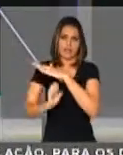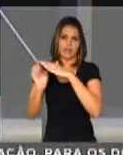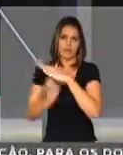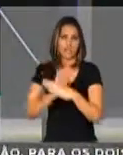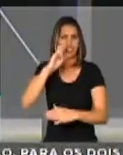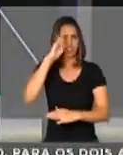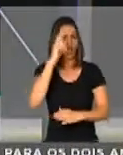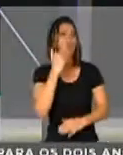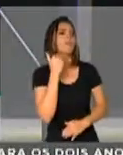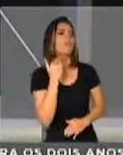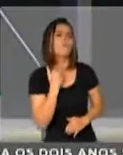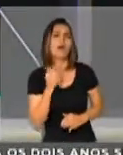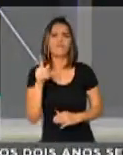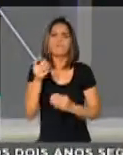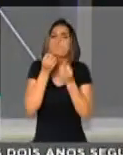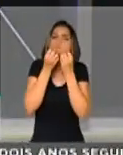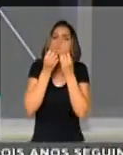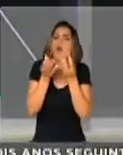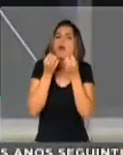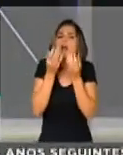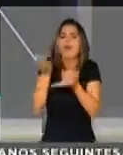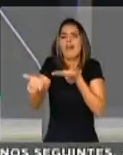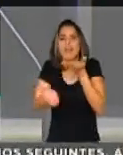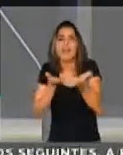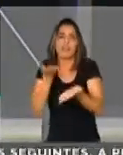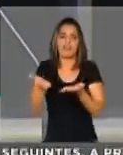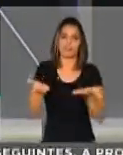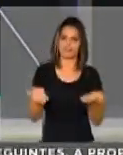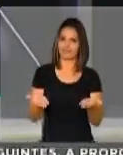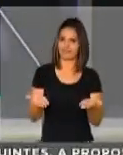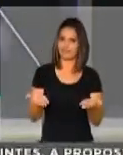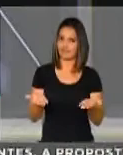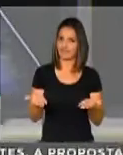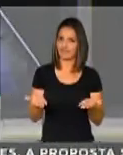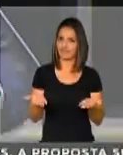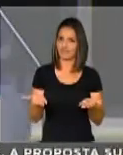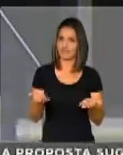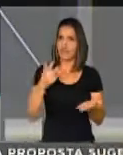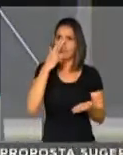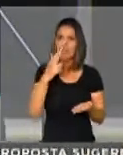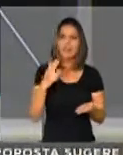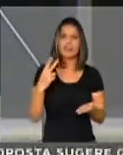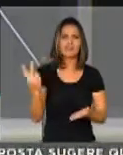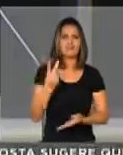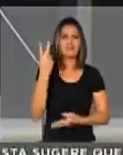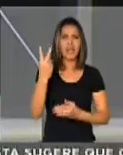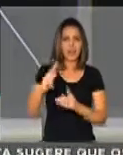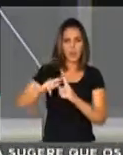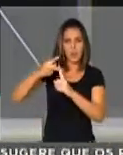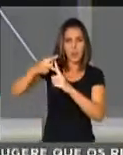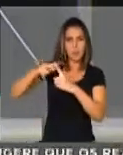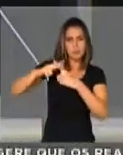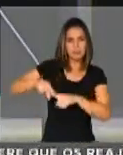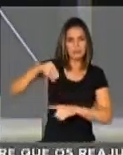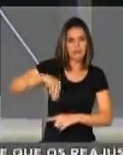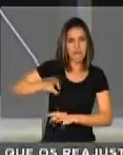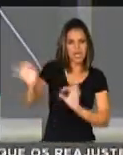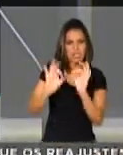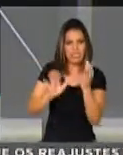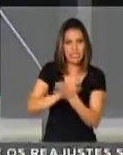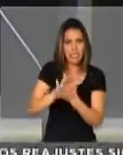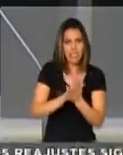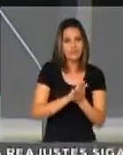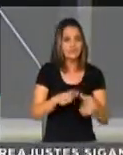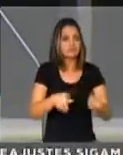os banqueiros. Esta política de desvalorização do salário mínimo, junto com